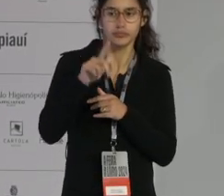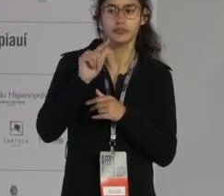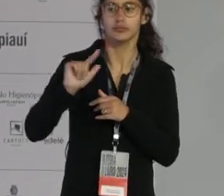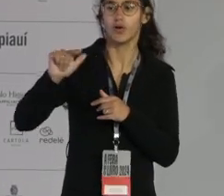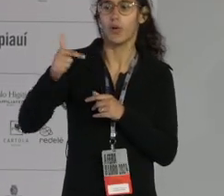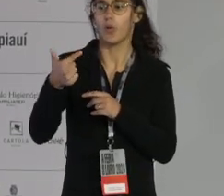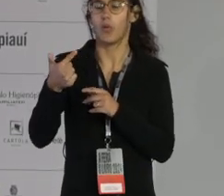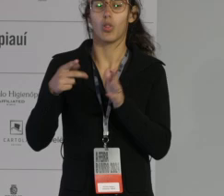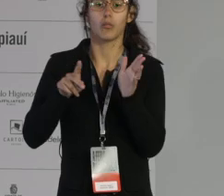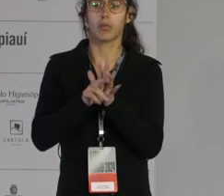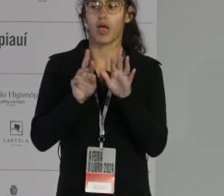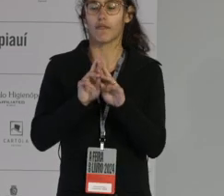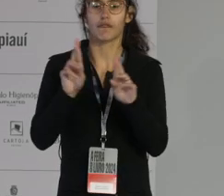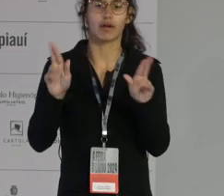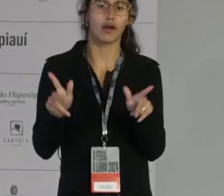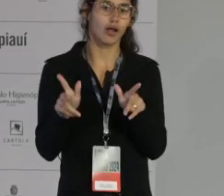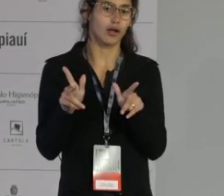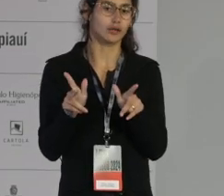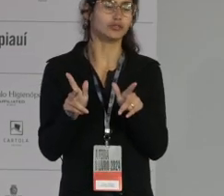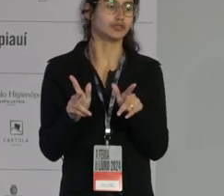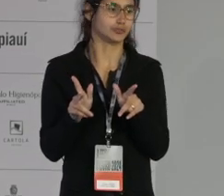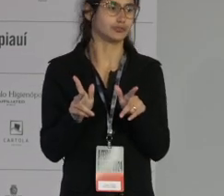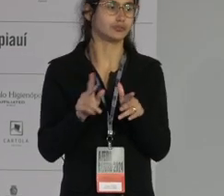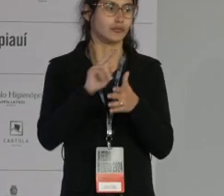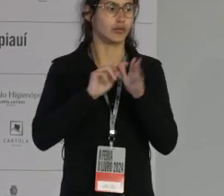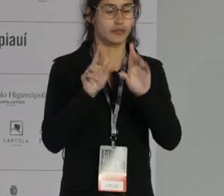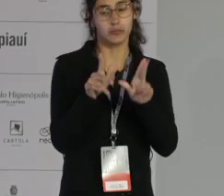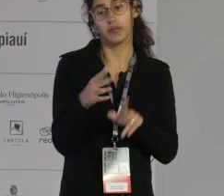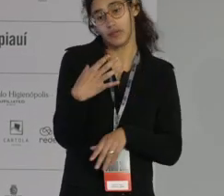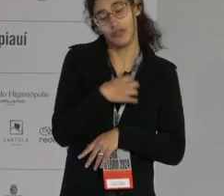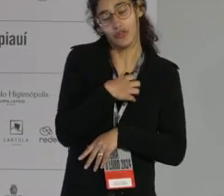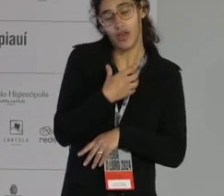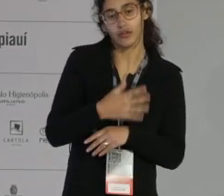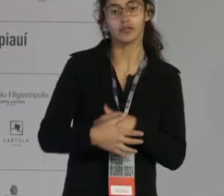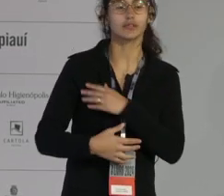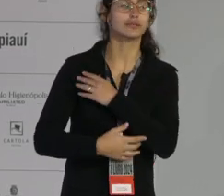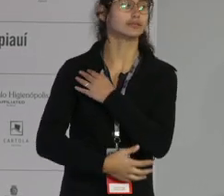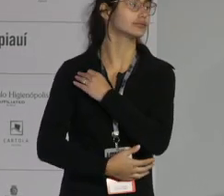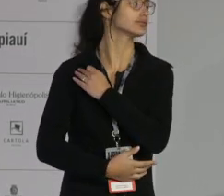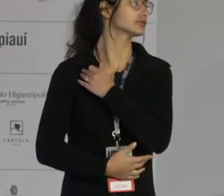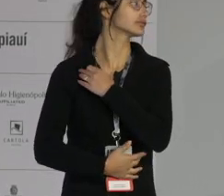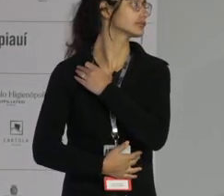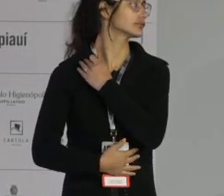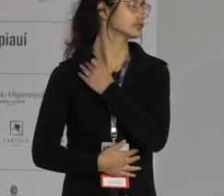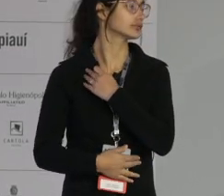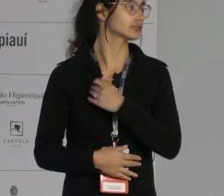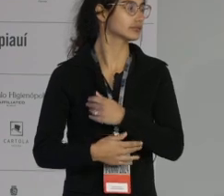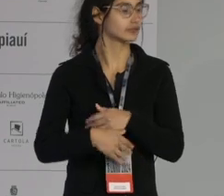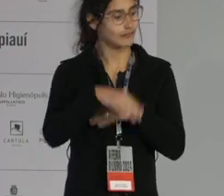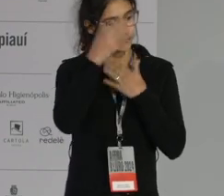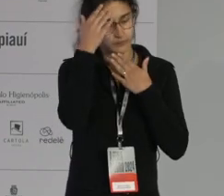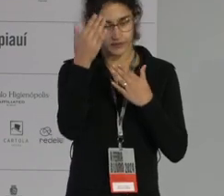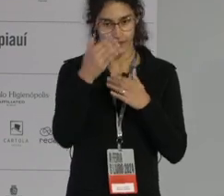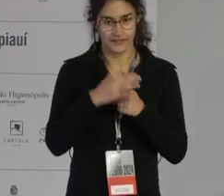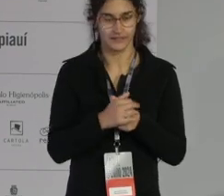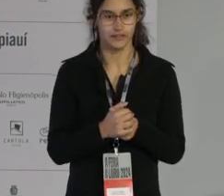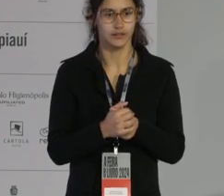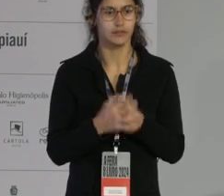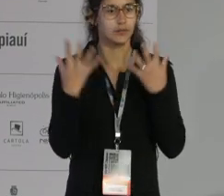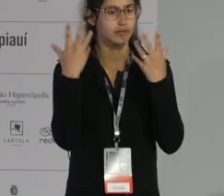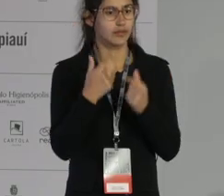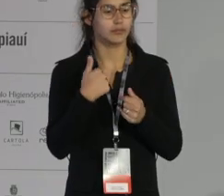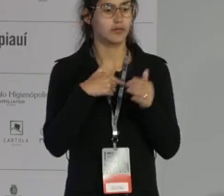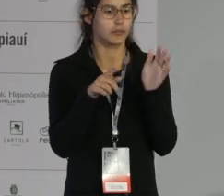outra coisa, talvez, né? Uma outra leitura. Mas foi isso. Super obrigada. Maravilhoso. Essa era uma